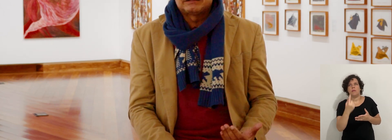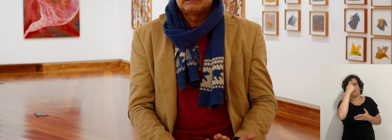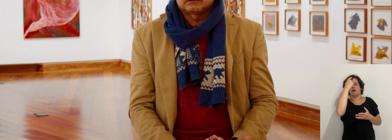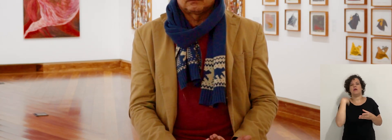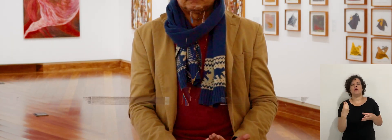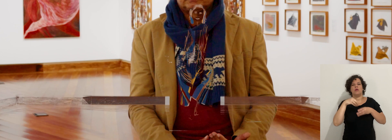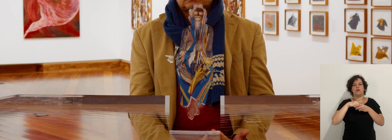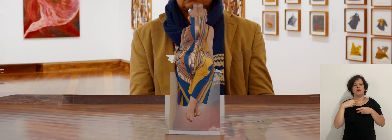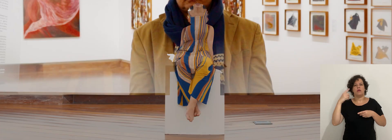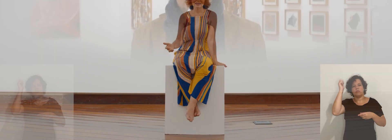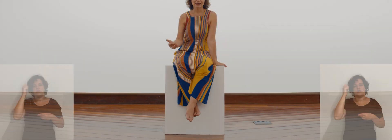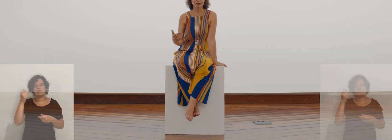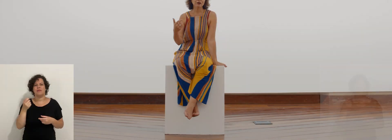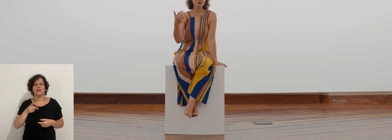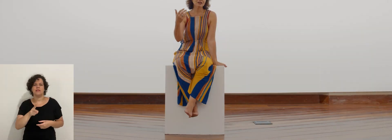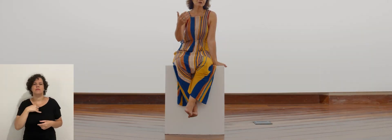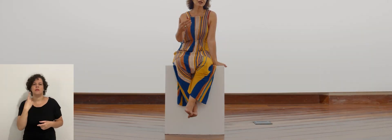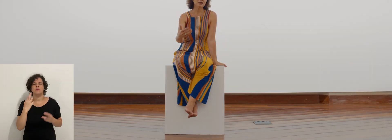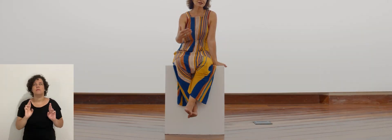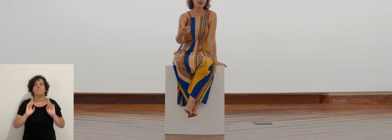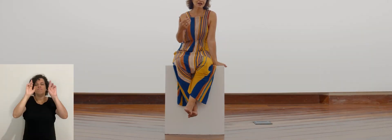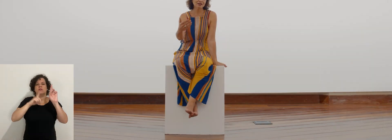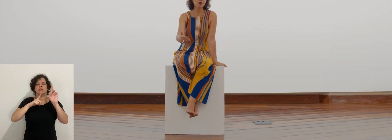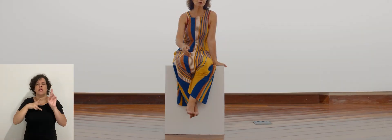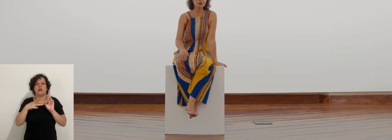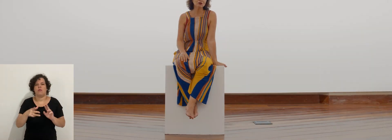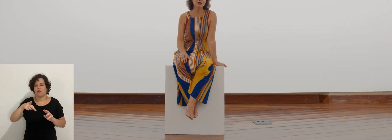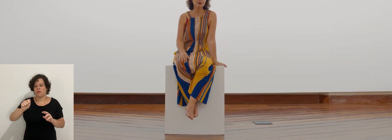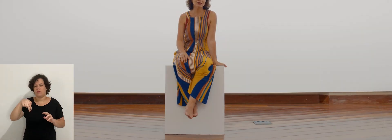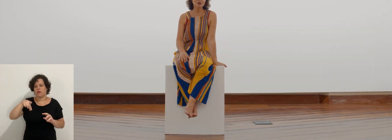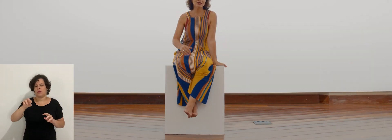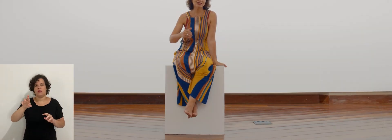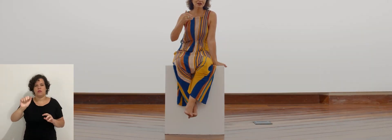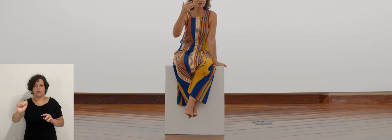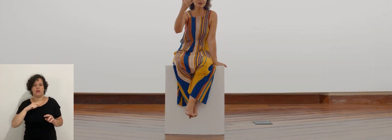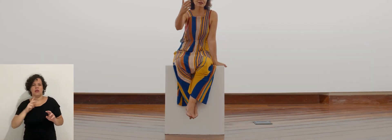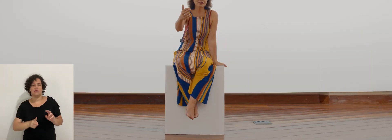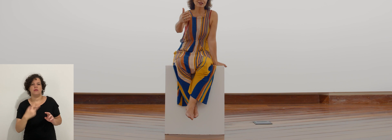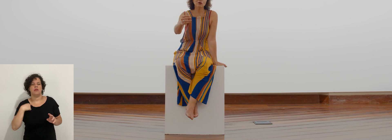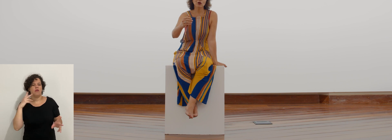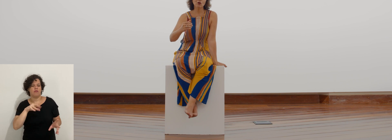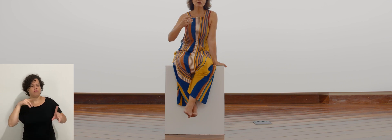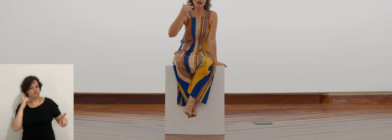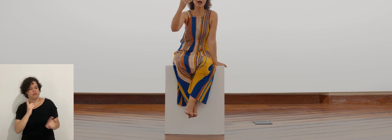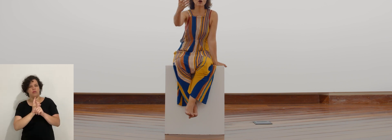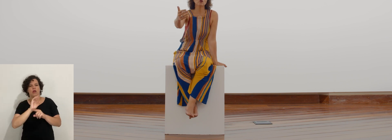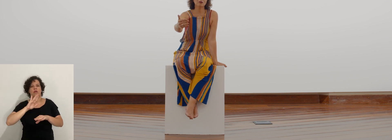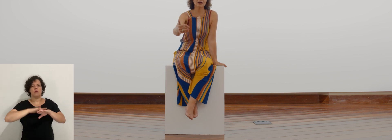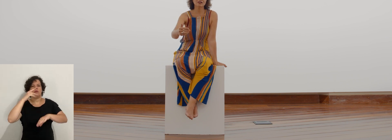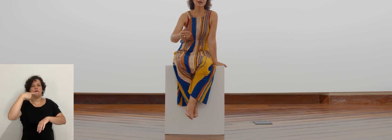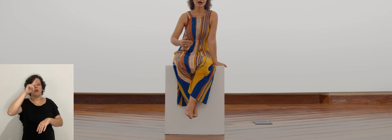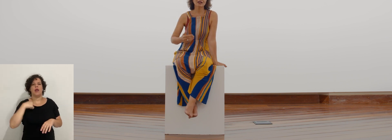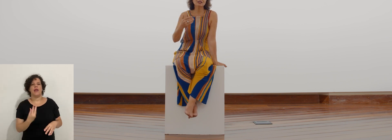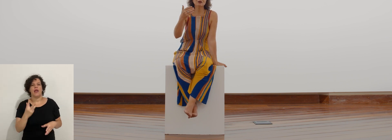como artista. Raquel. E fica uma esperança, assim como Pandora, de que sempre eu vou encontrar algo